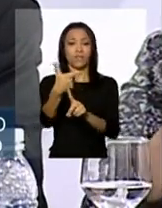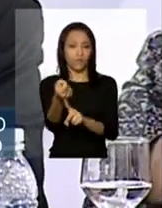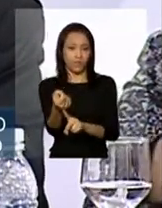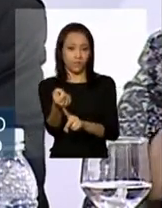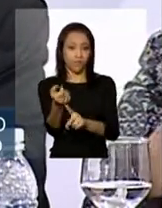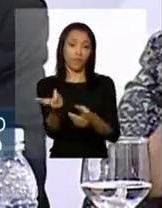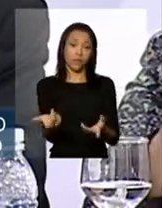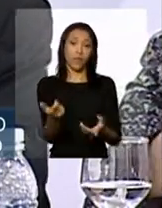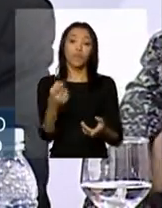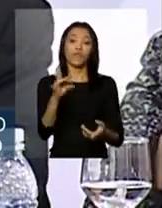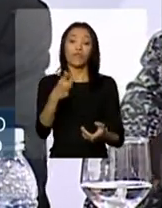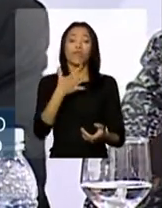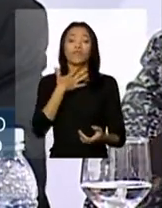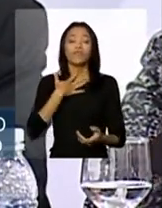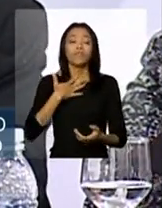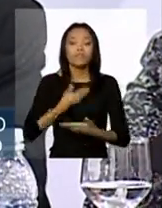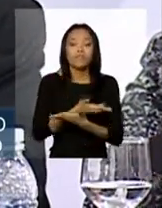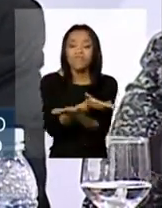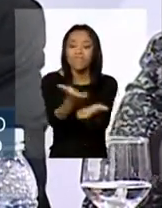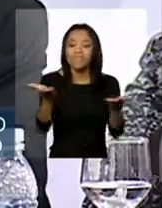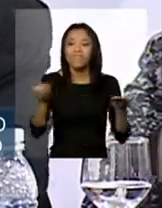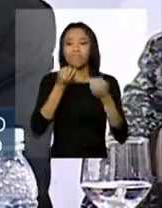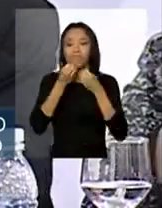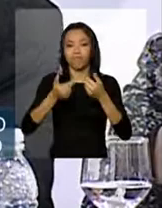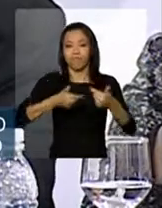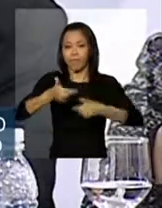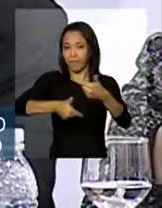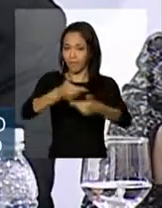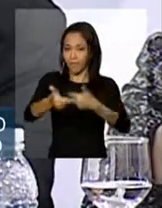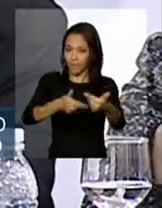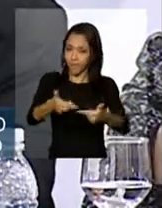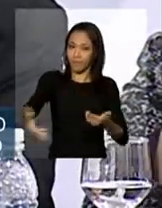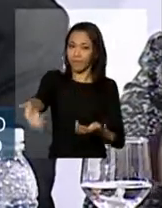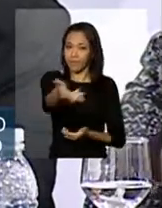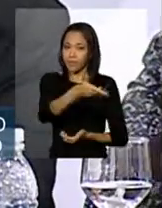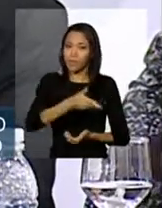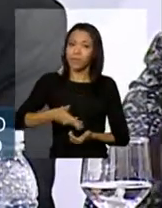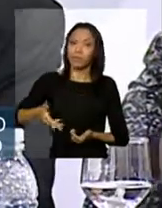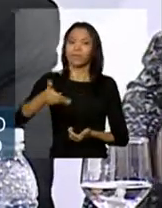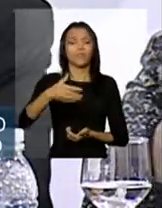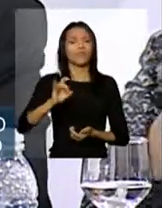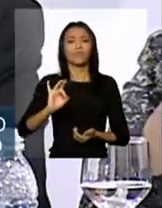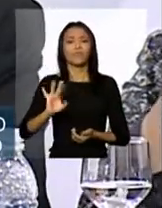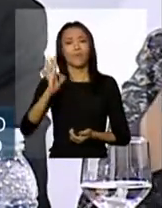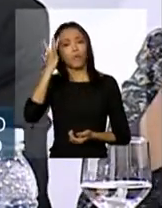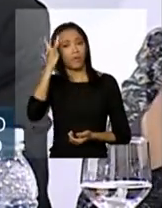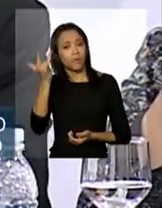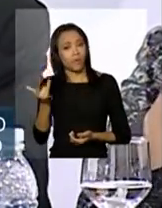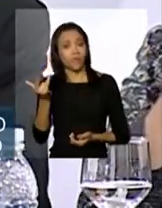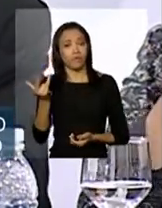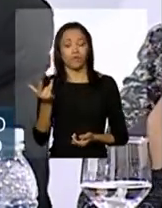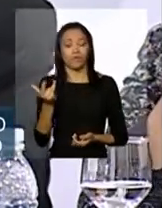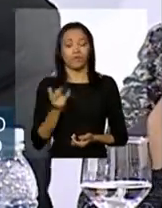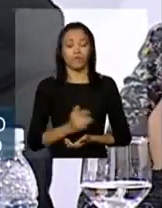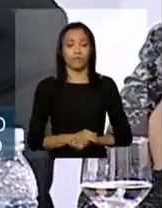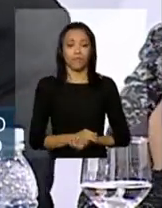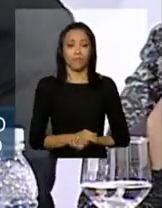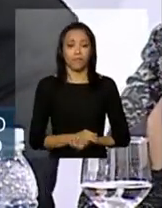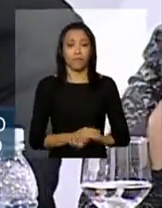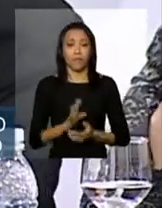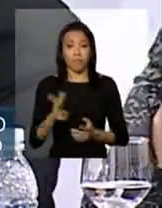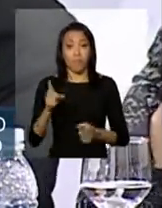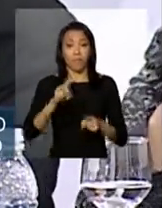desejar uma continuidade da jornada de trabalhos, não só amanhã, mas em